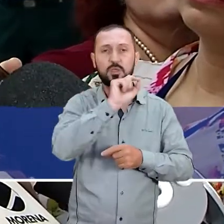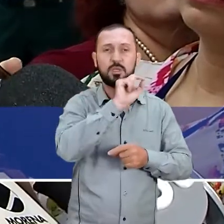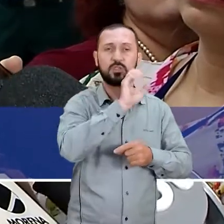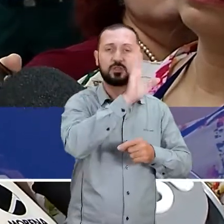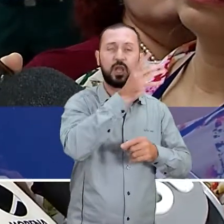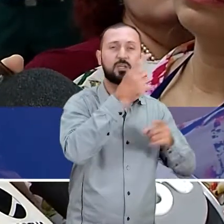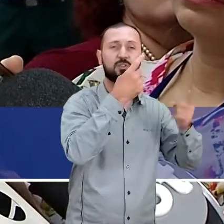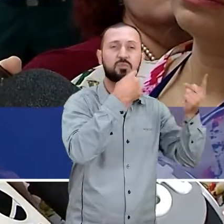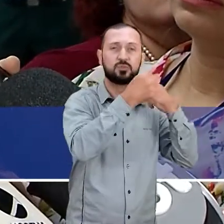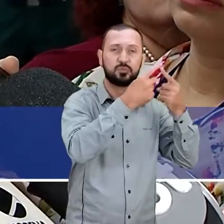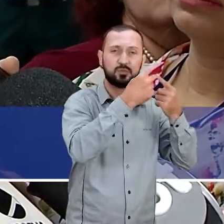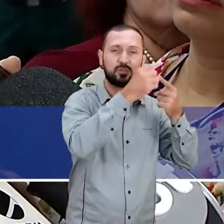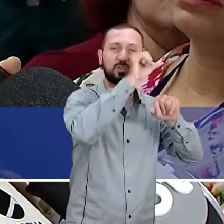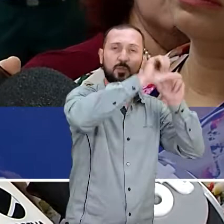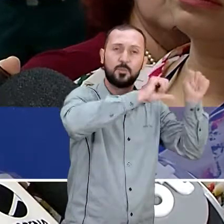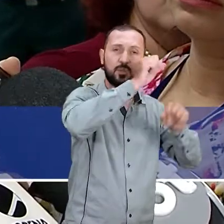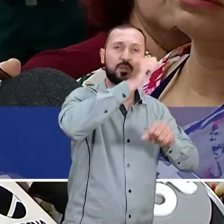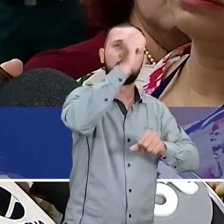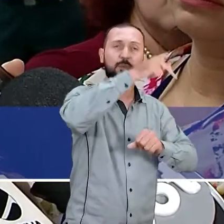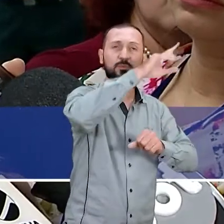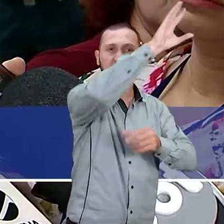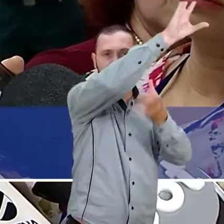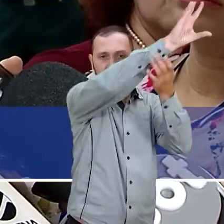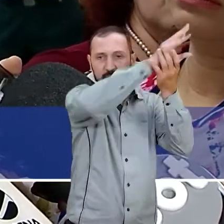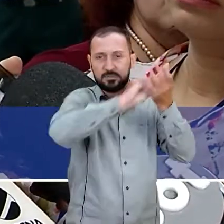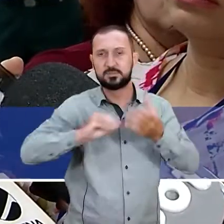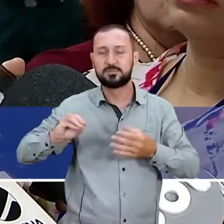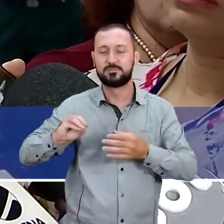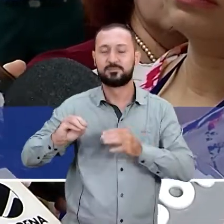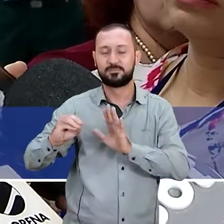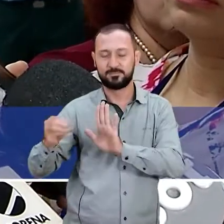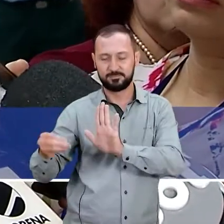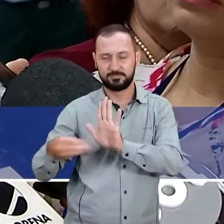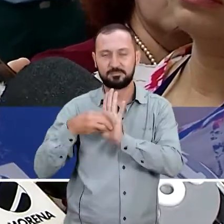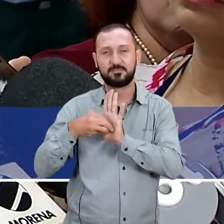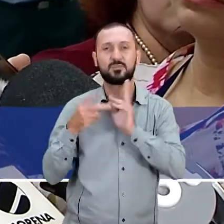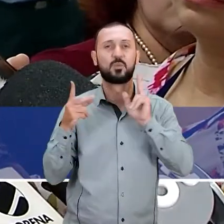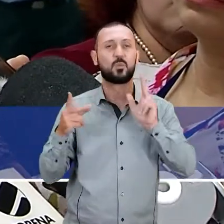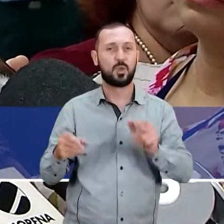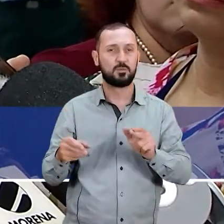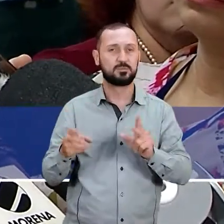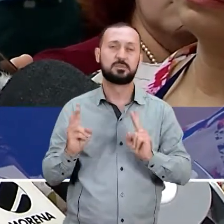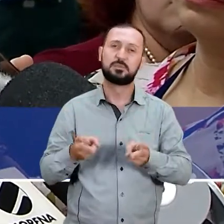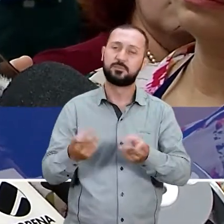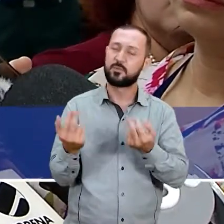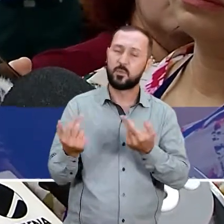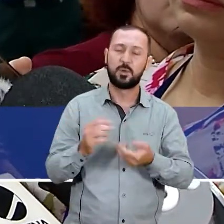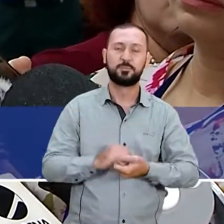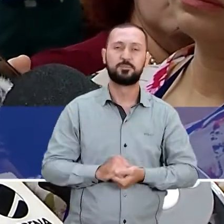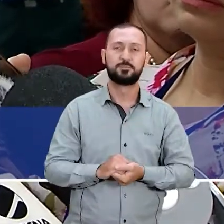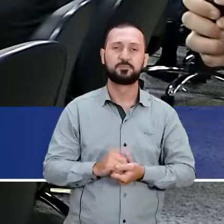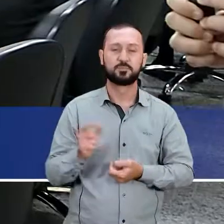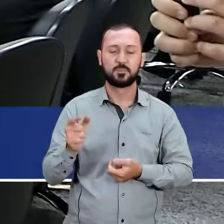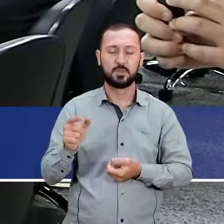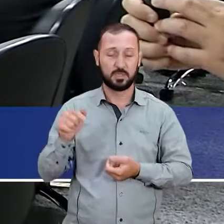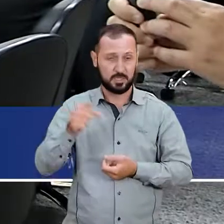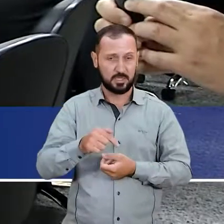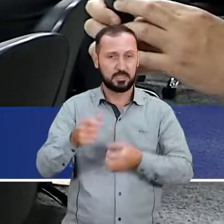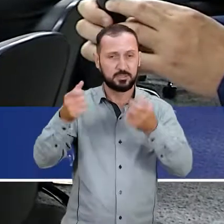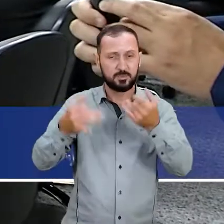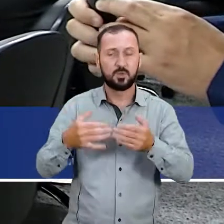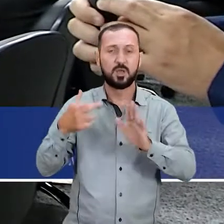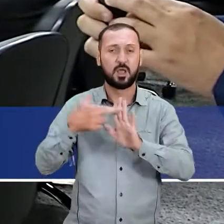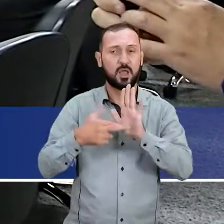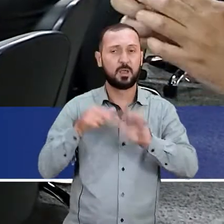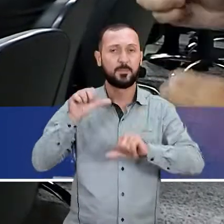Sul aquilo que é a reforma federal, que de resto sempre foi assim. Segundo o consultor,